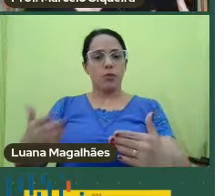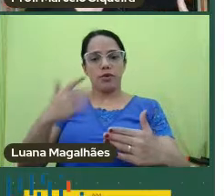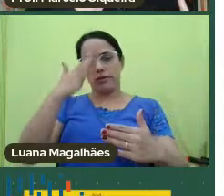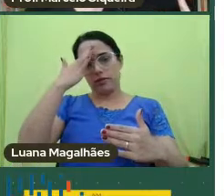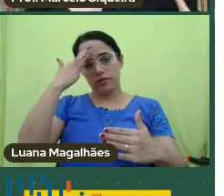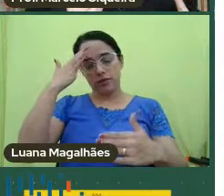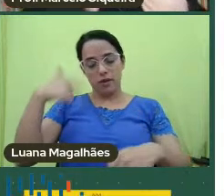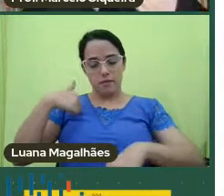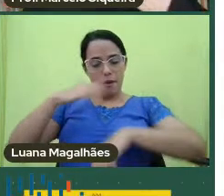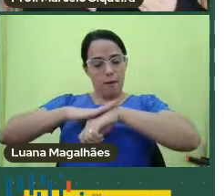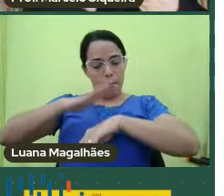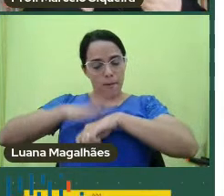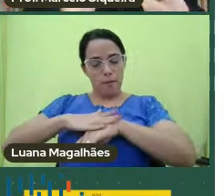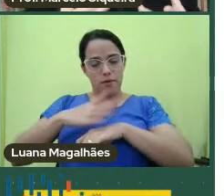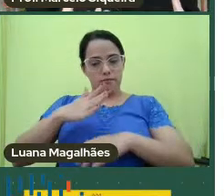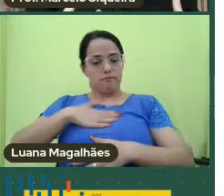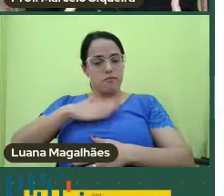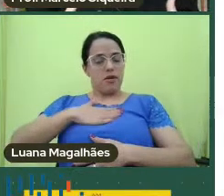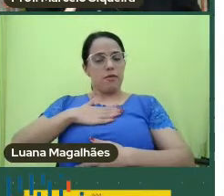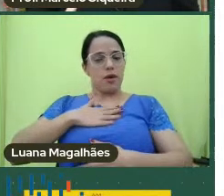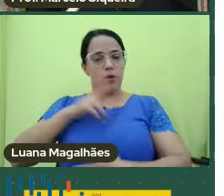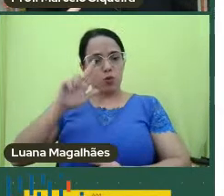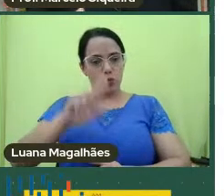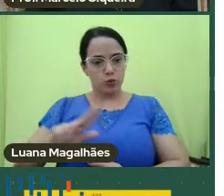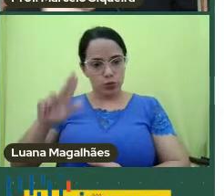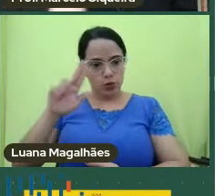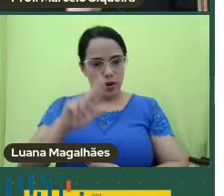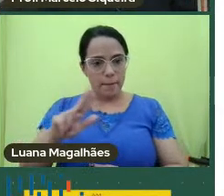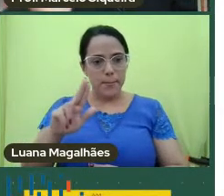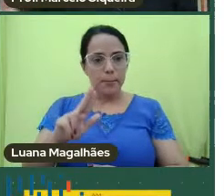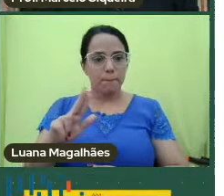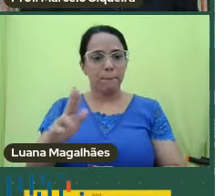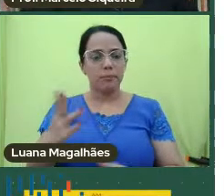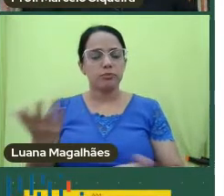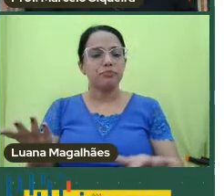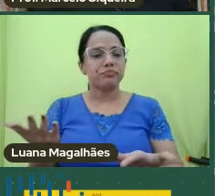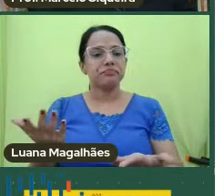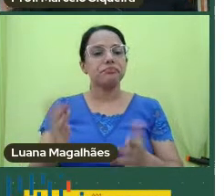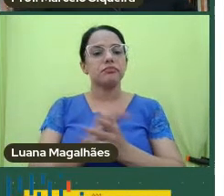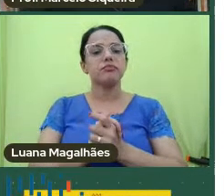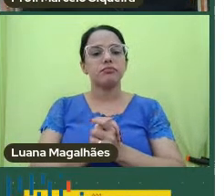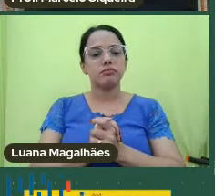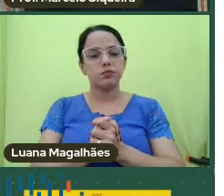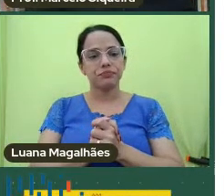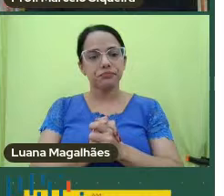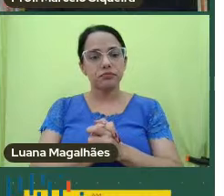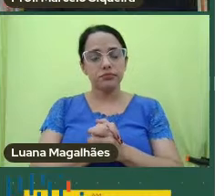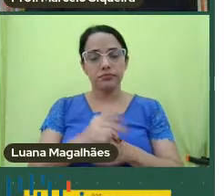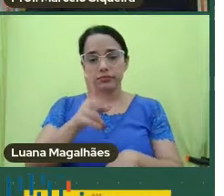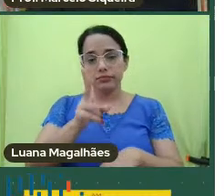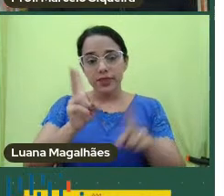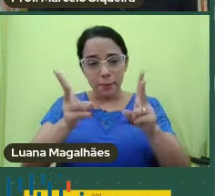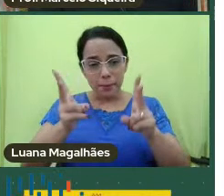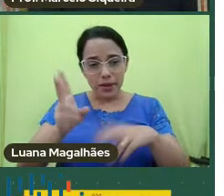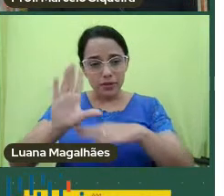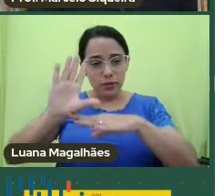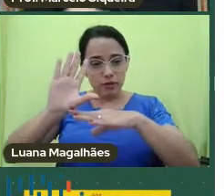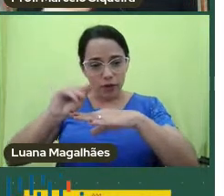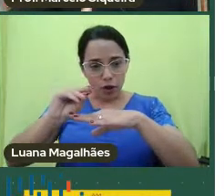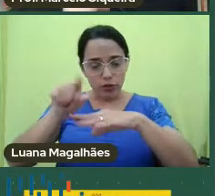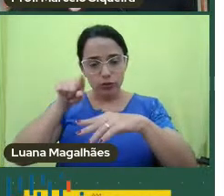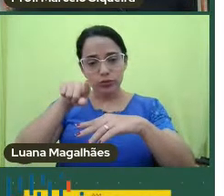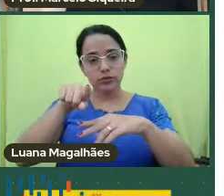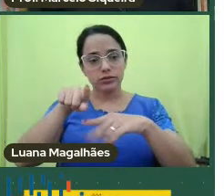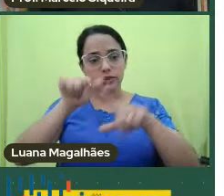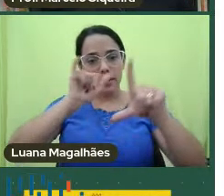você mesmo, né? Para um usuário específico. Agora, em seguida, essa mesma fotografia, essa mesma imagem,